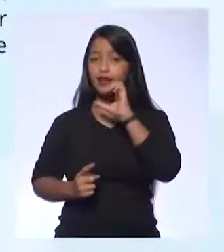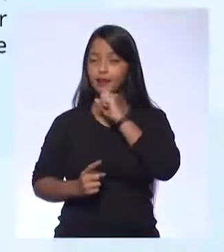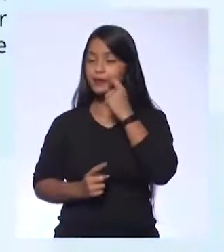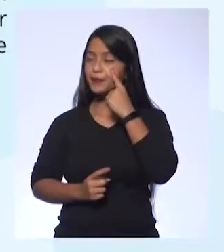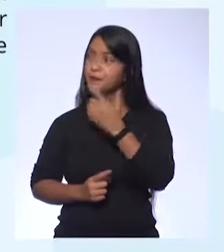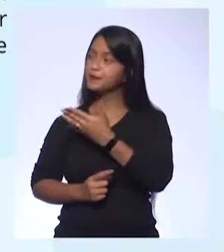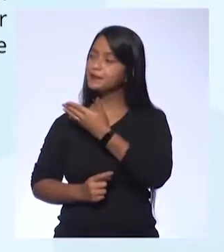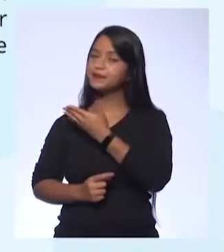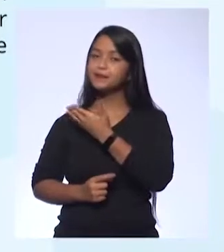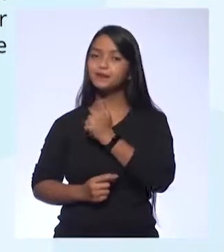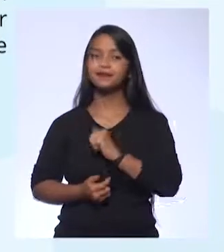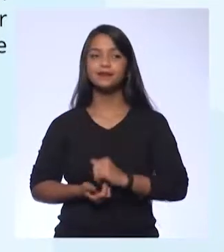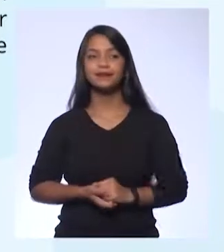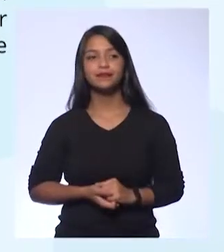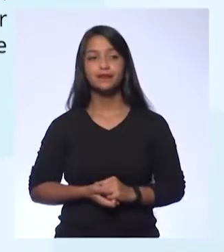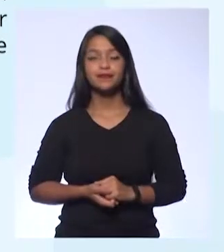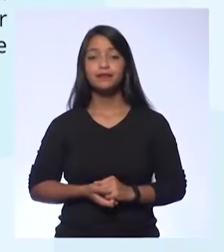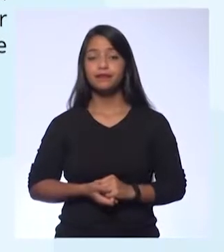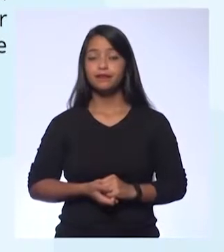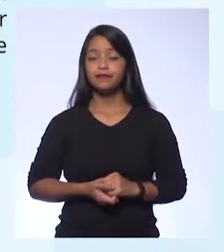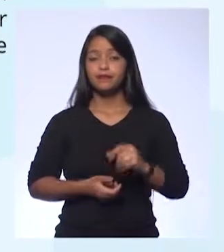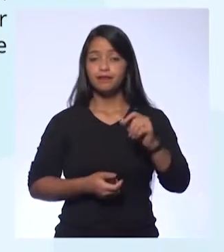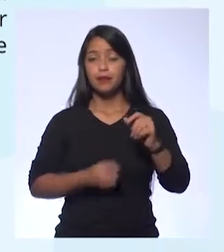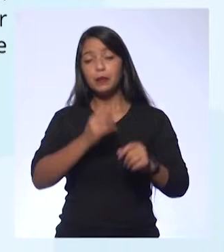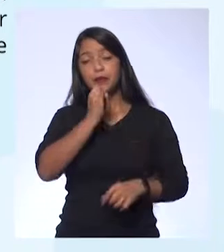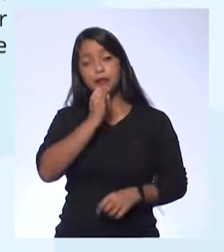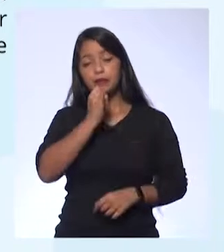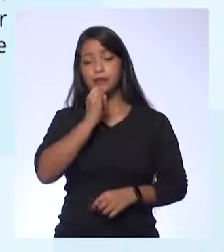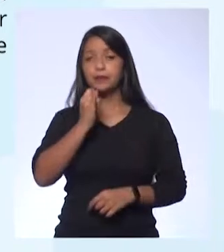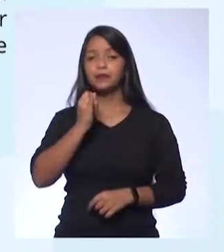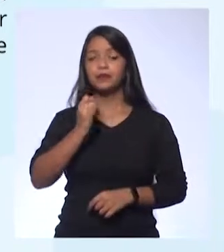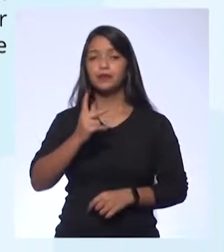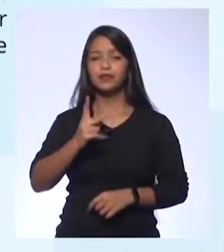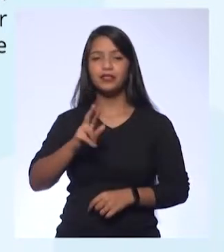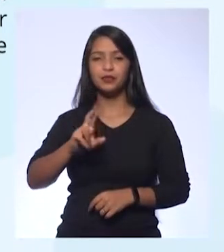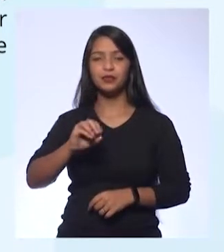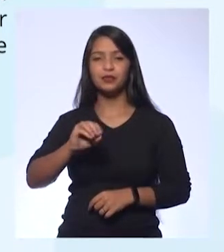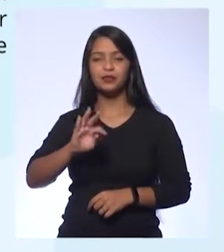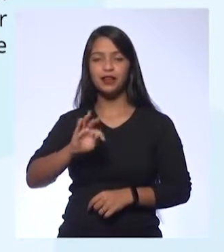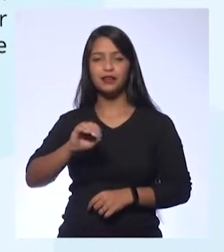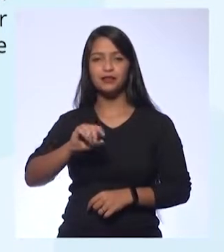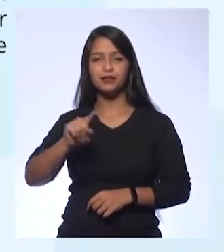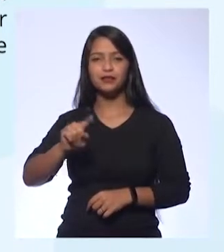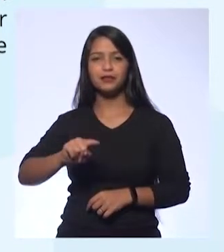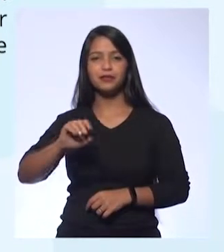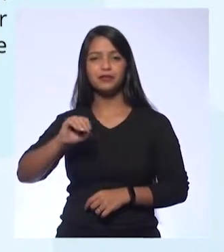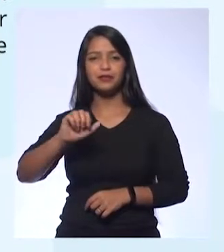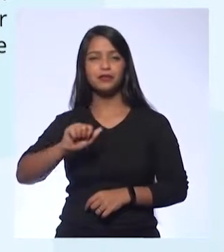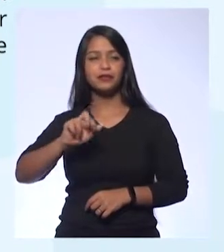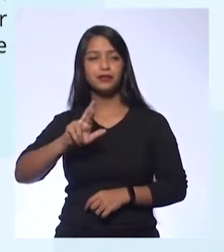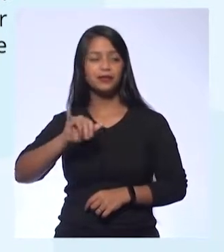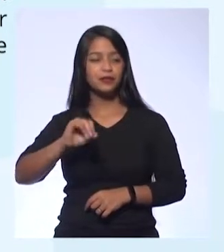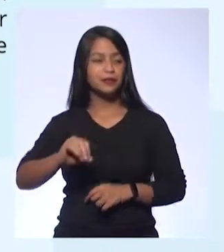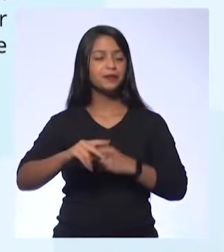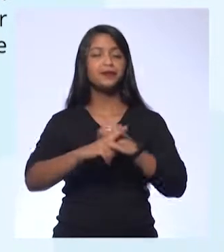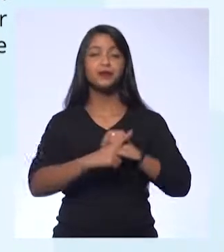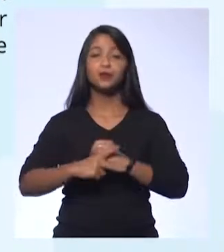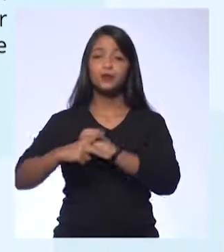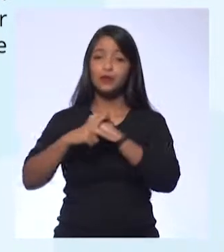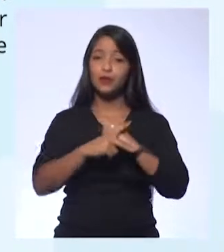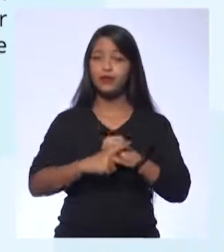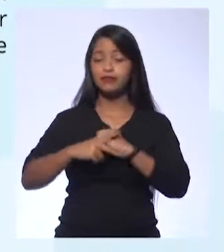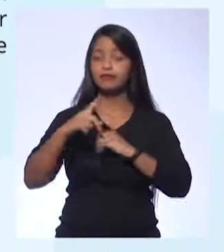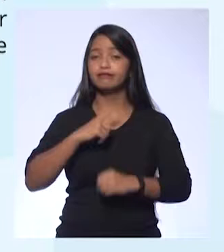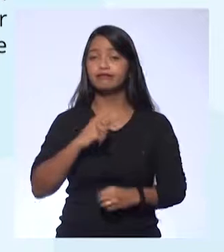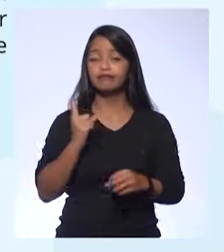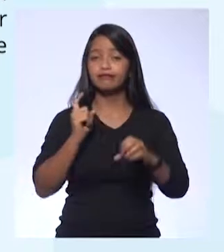ó, em seres unicelulares, como um protozoário, uma célula tem a função complexa de viver independentemente.